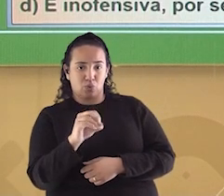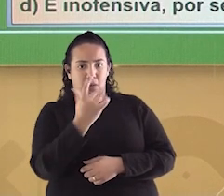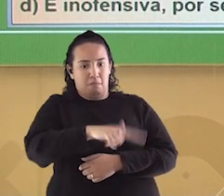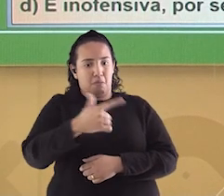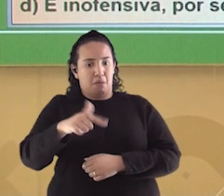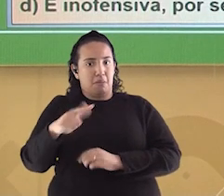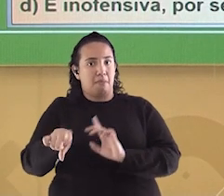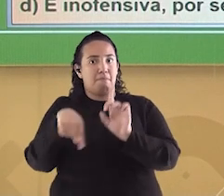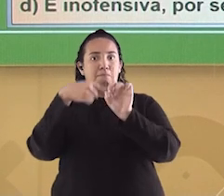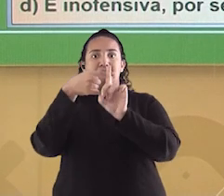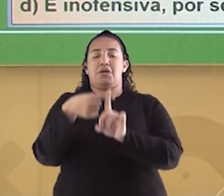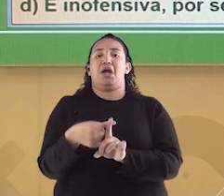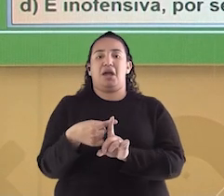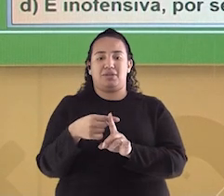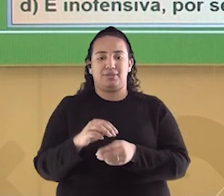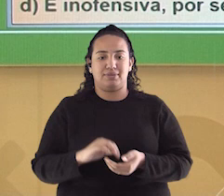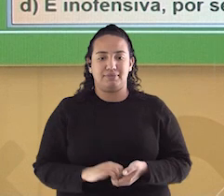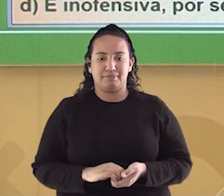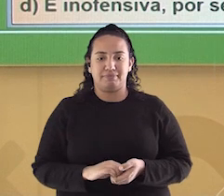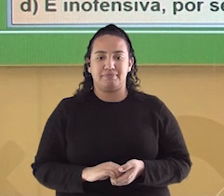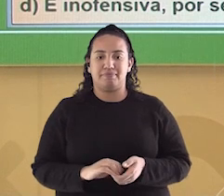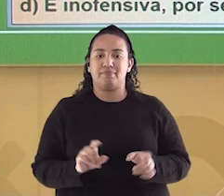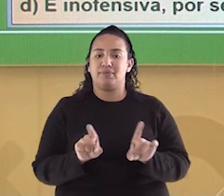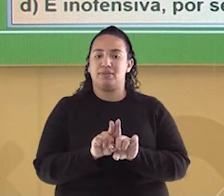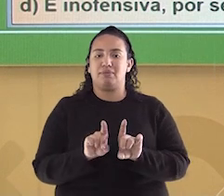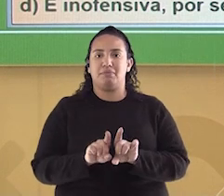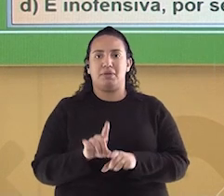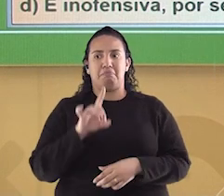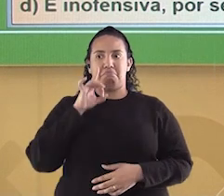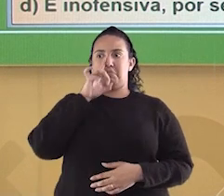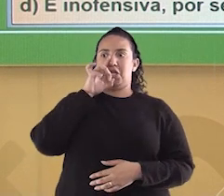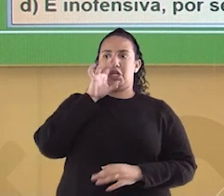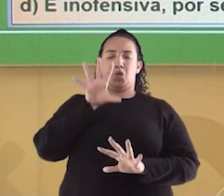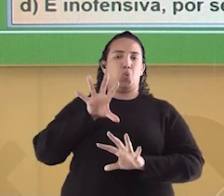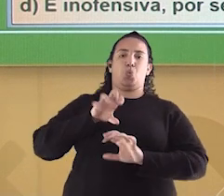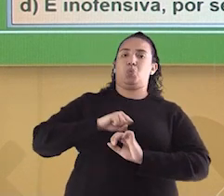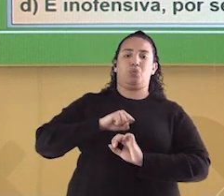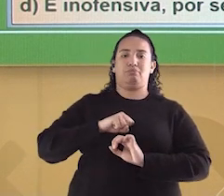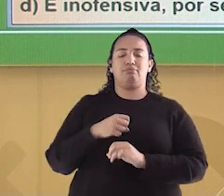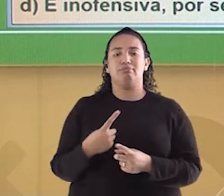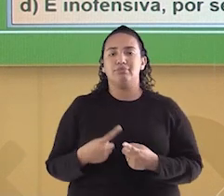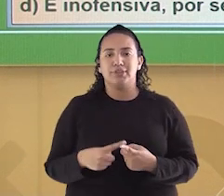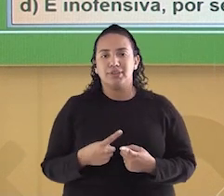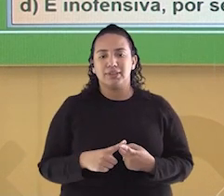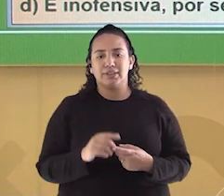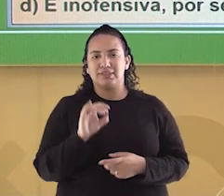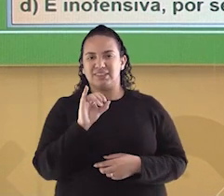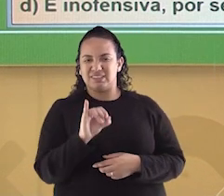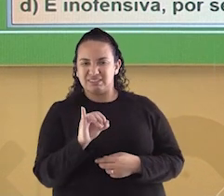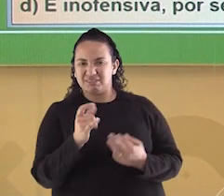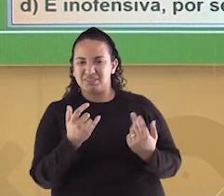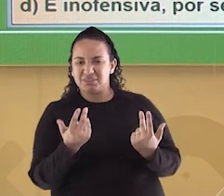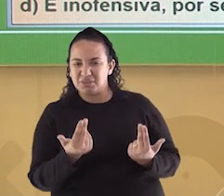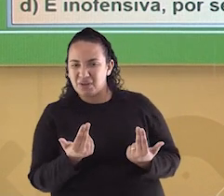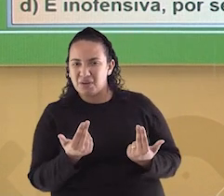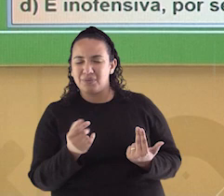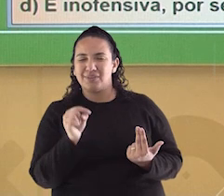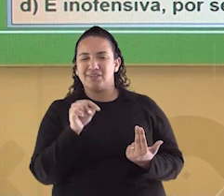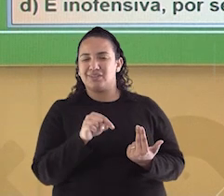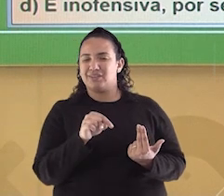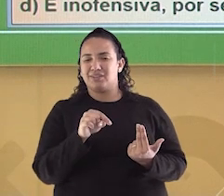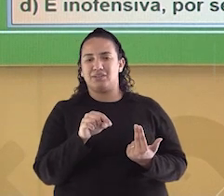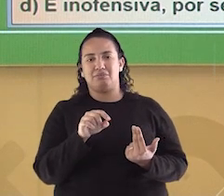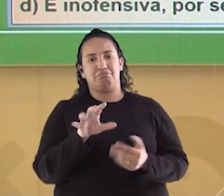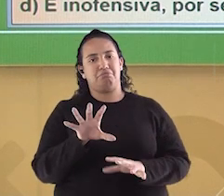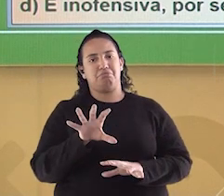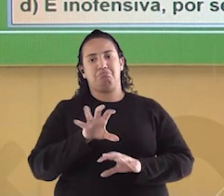né? Outra coisa é dizer que é uma ameaça para a gente. Por quê? Se fosse a questão, ela